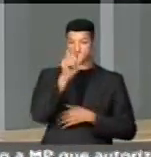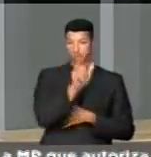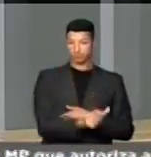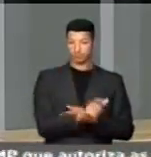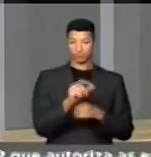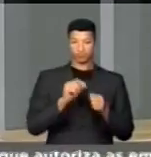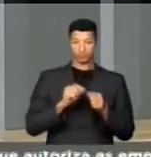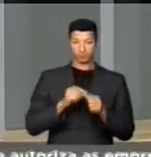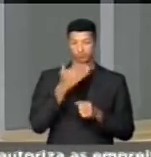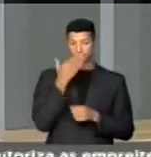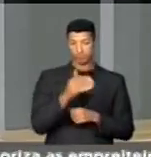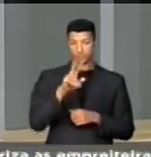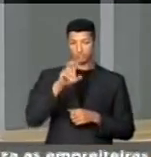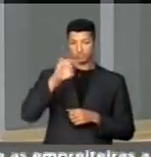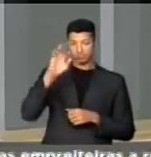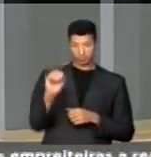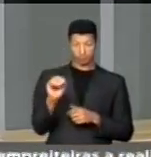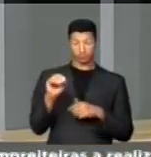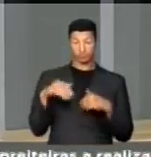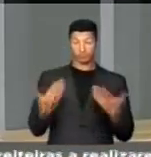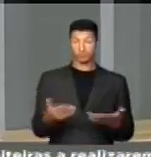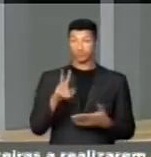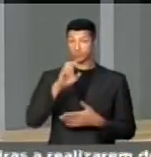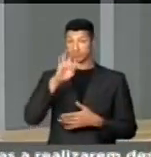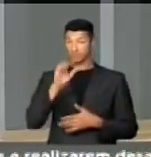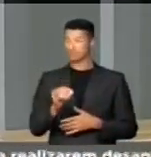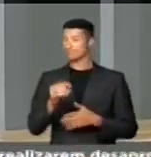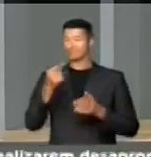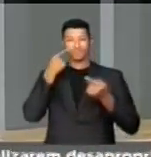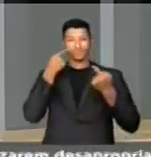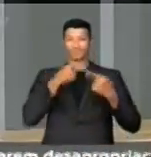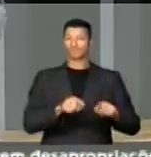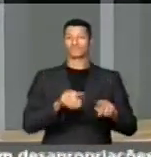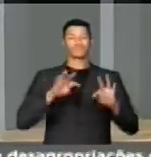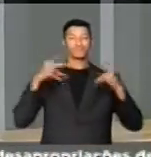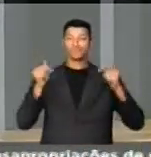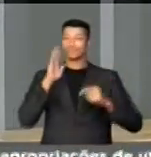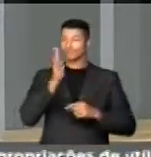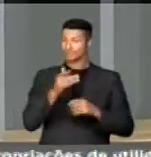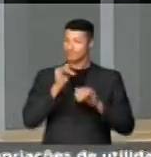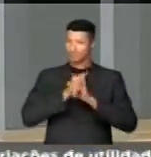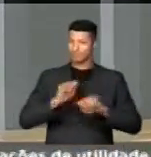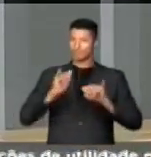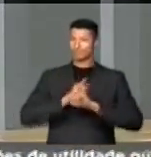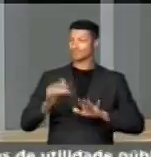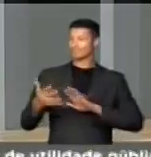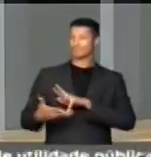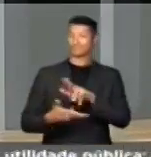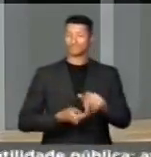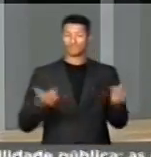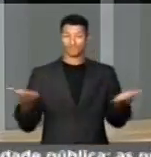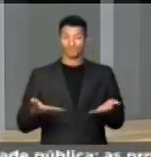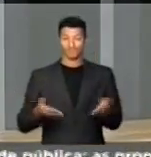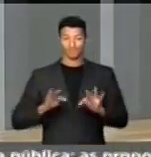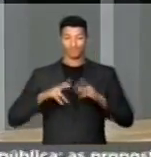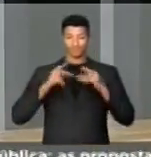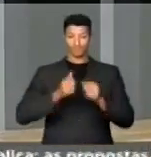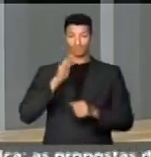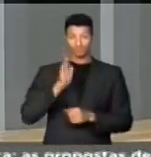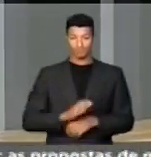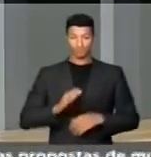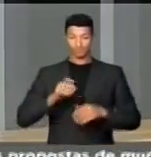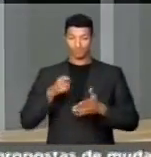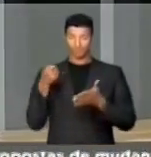ela fazer esse tipo de veto. Esse veto contraria tudo que está sendo dito no mundo hoje, tudo aquilo que está